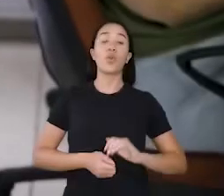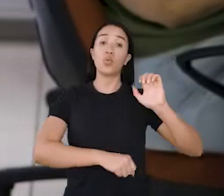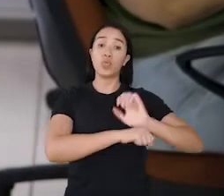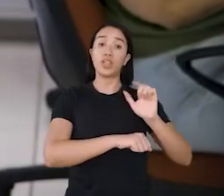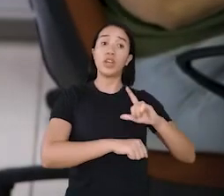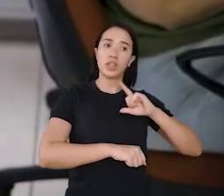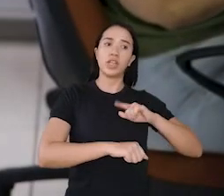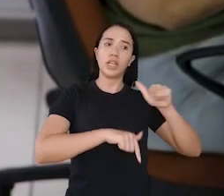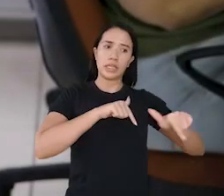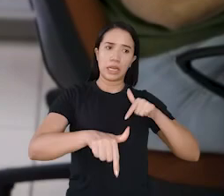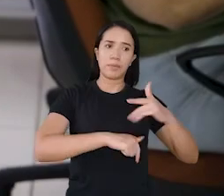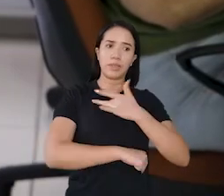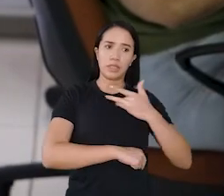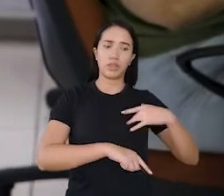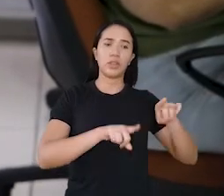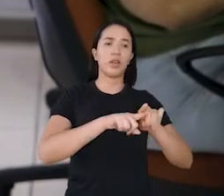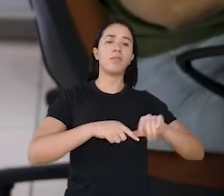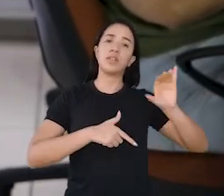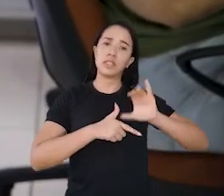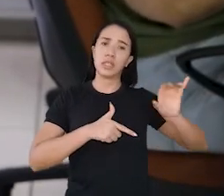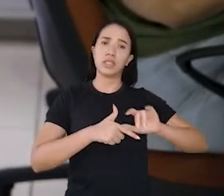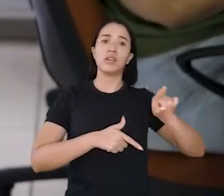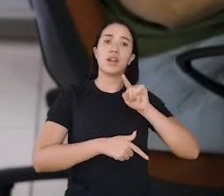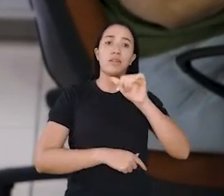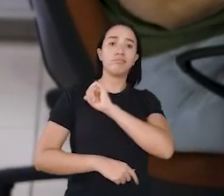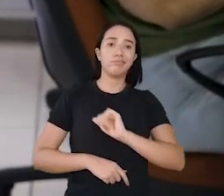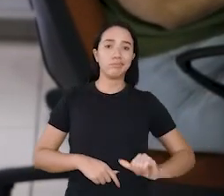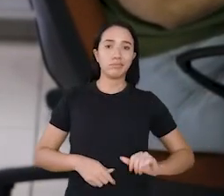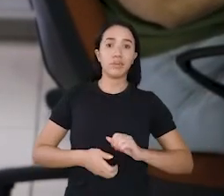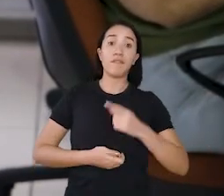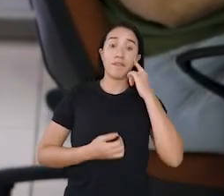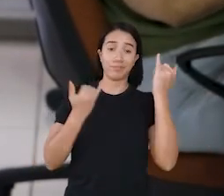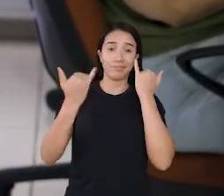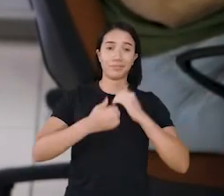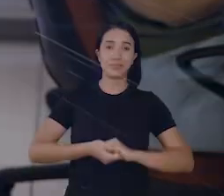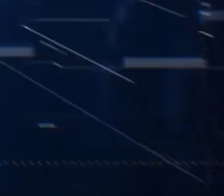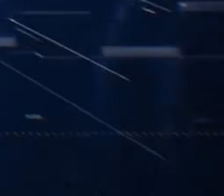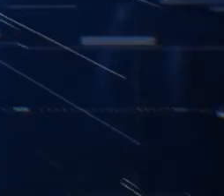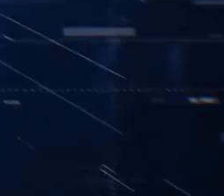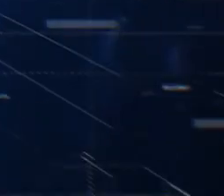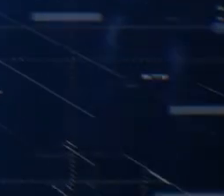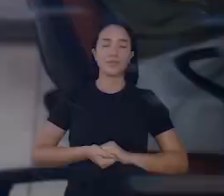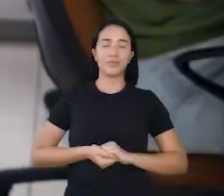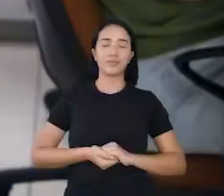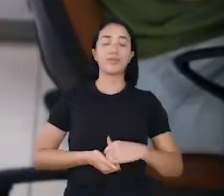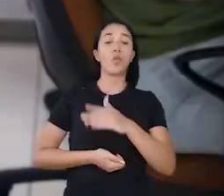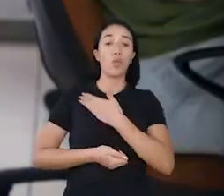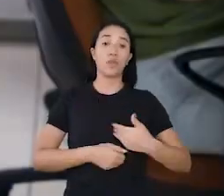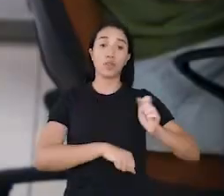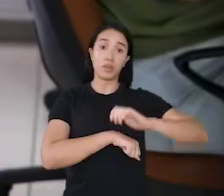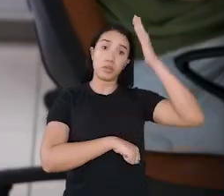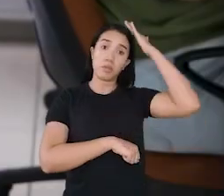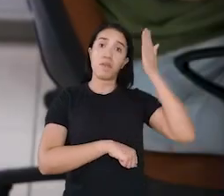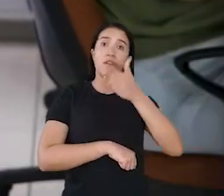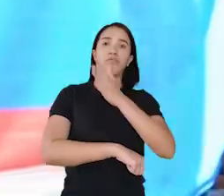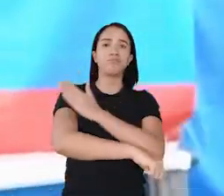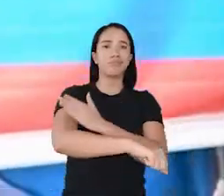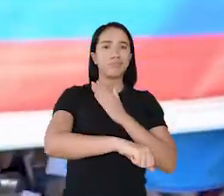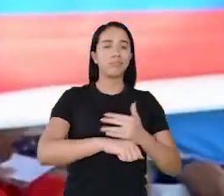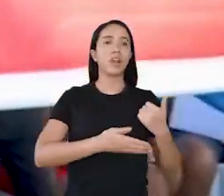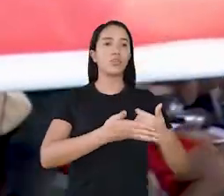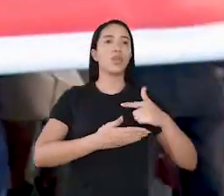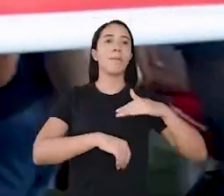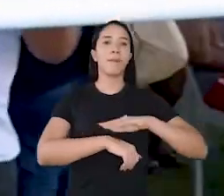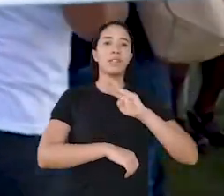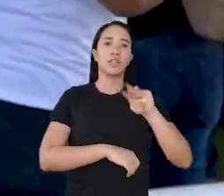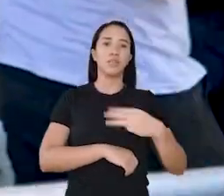Estado promove ação de saúde e cidadania em Ananindeua. Veja os destaques. Governo do Pará nos bairros beneficia